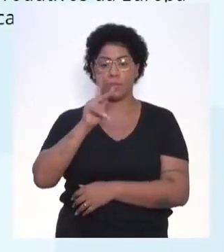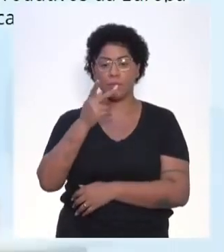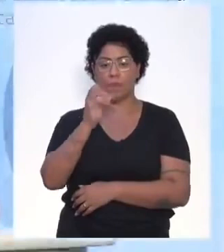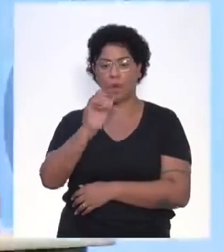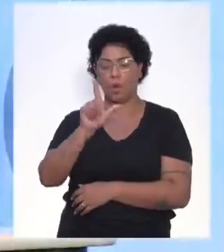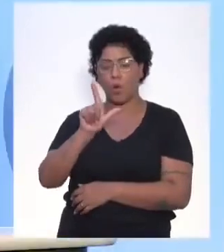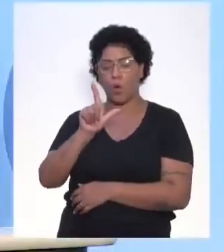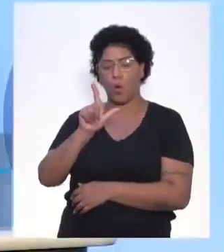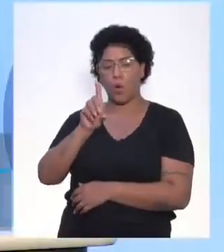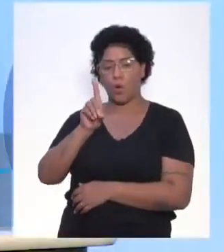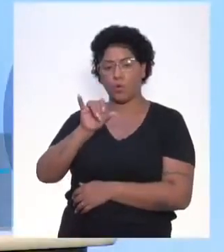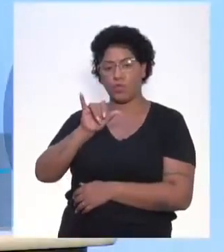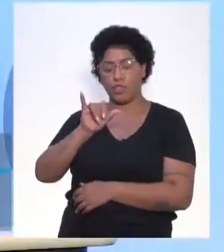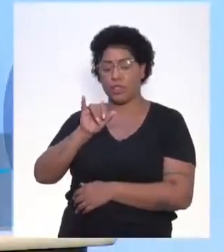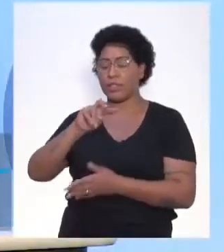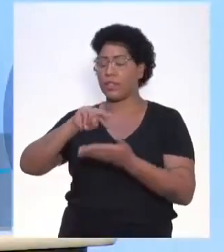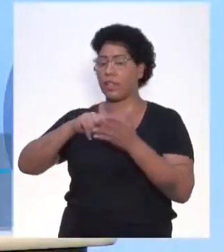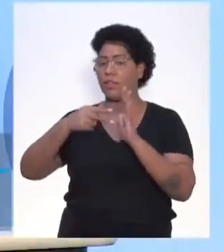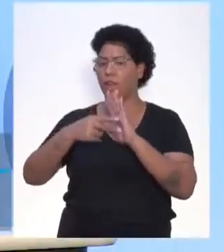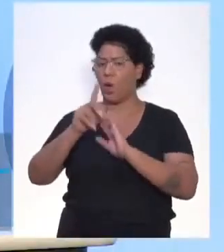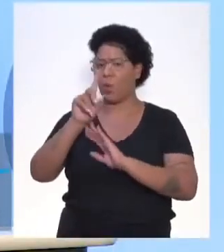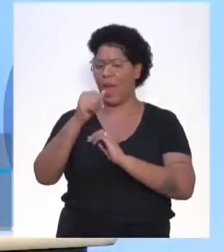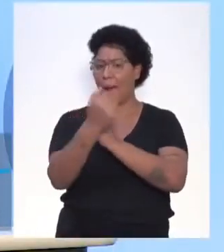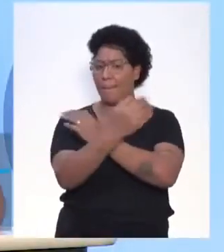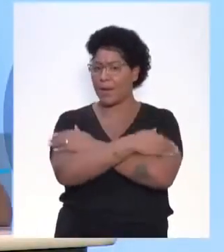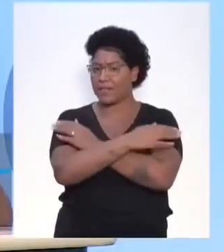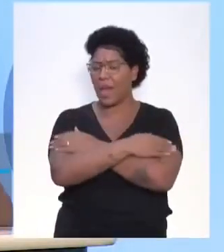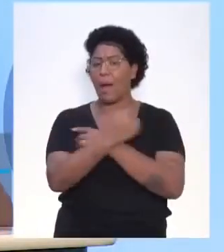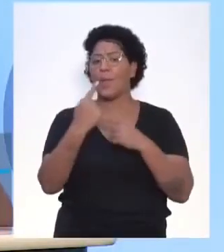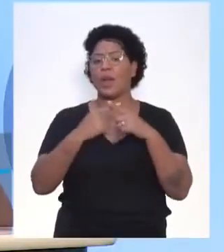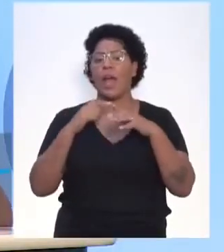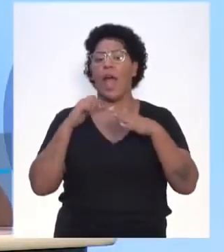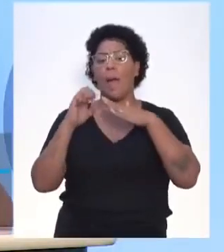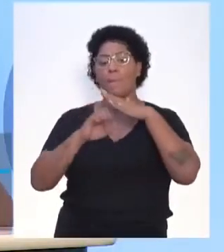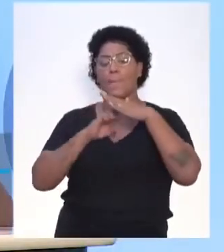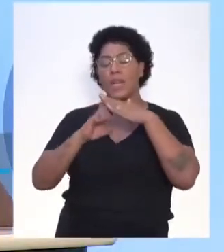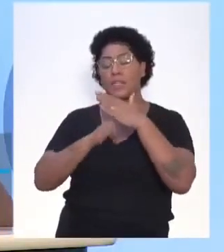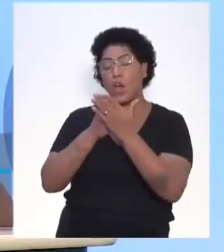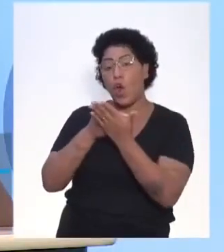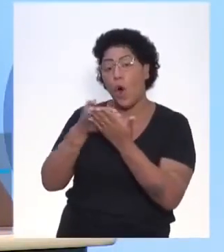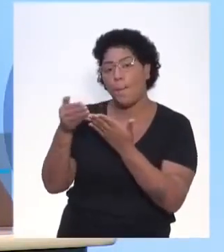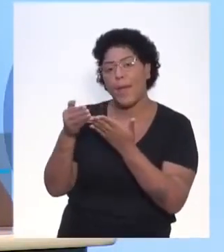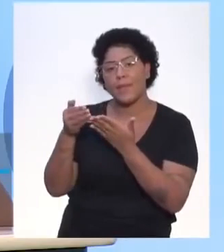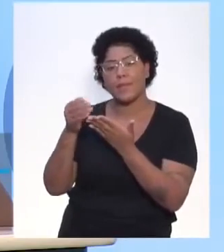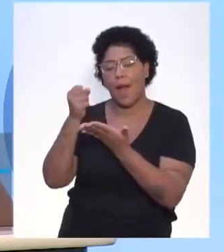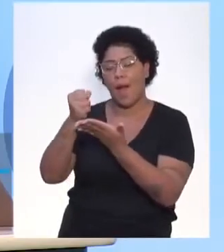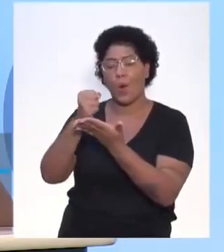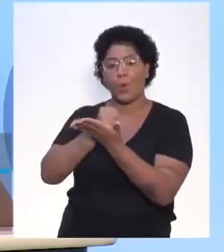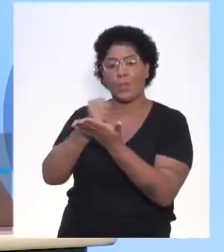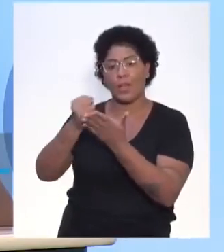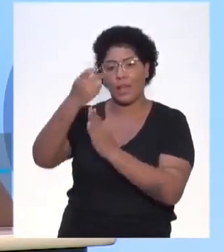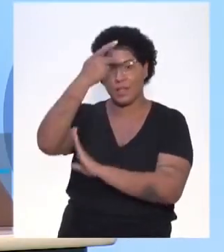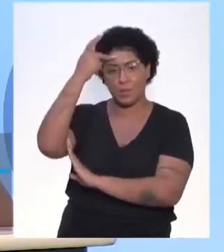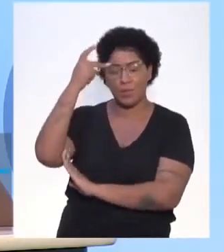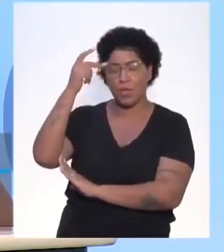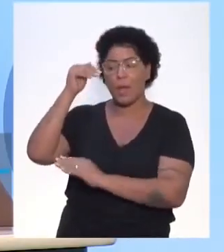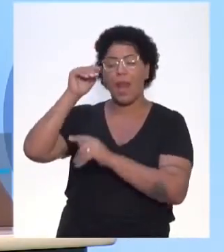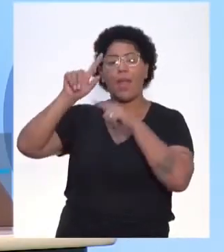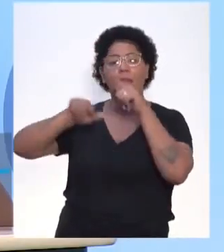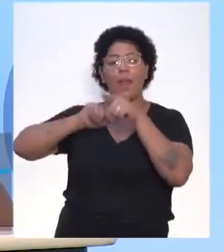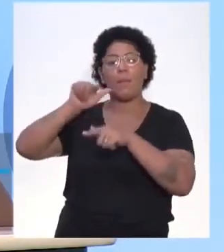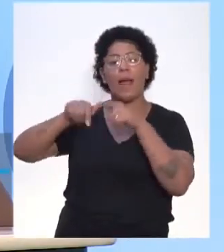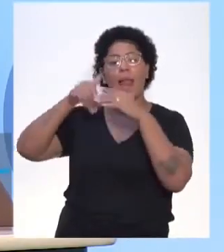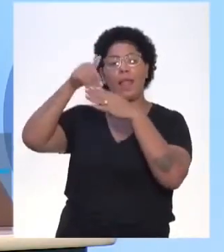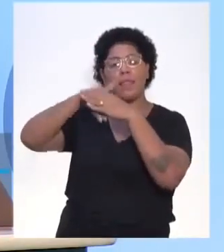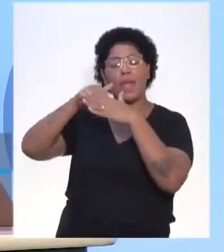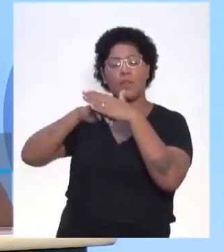que significa abraçar, é uma empresa que vai atuar em diversos ramos de atividade. Então, vai ser uma indústria que é têxtil, mas também